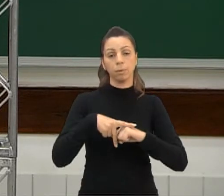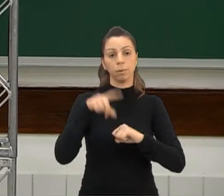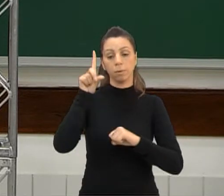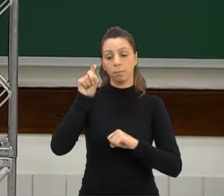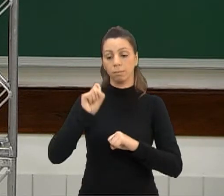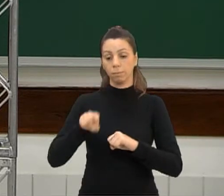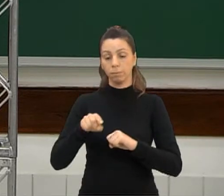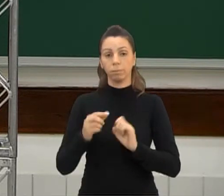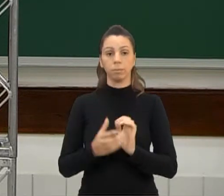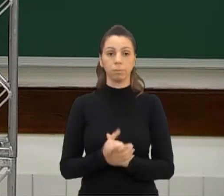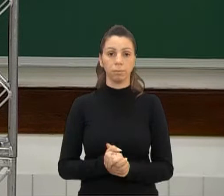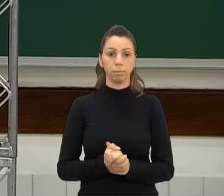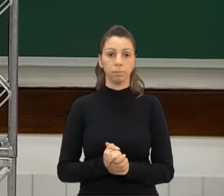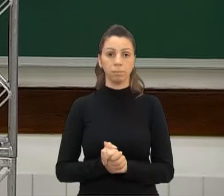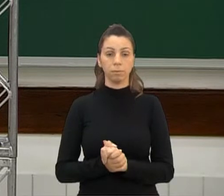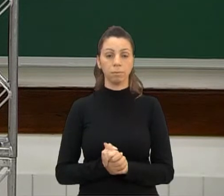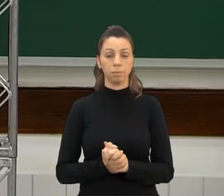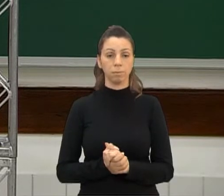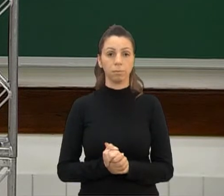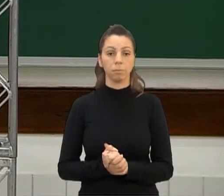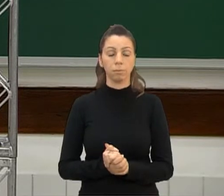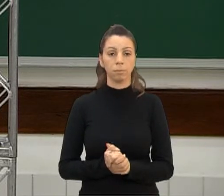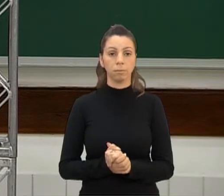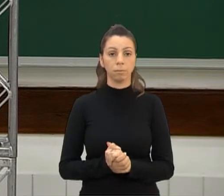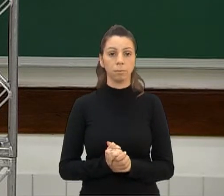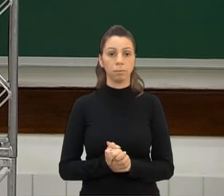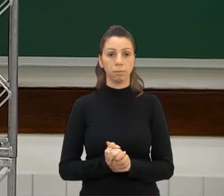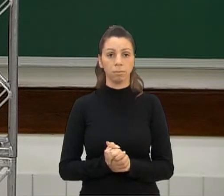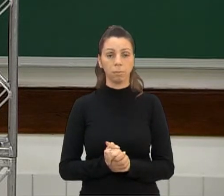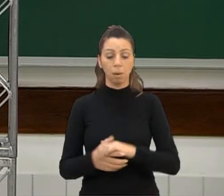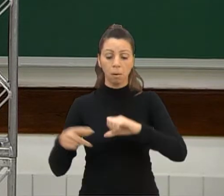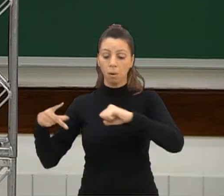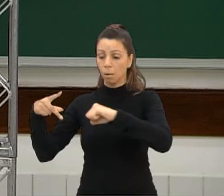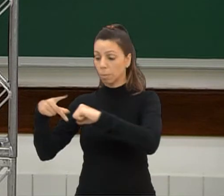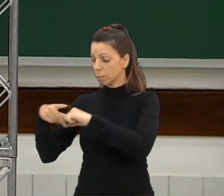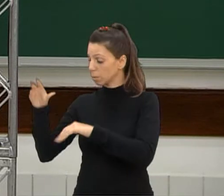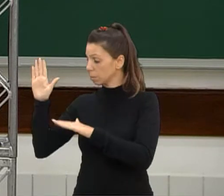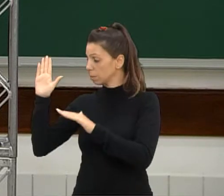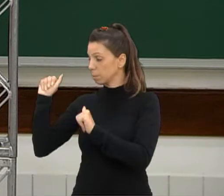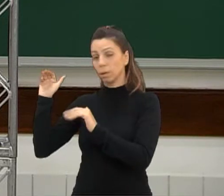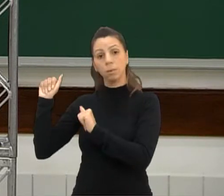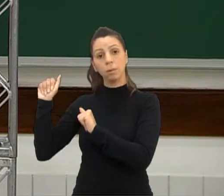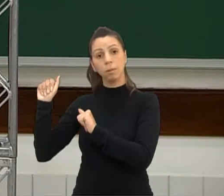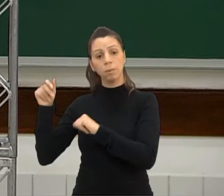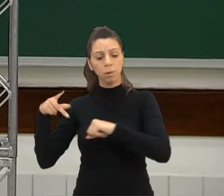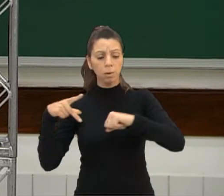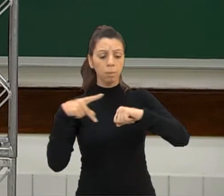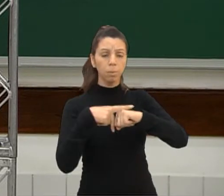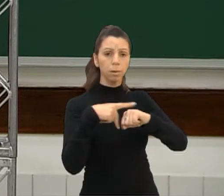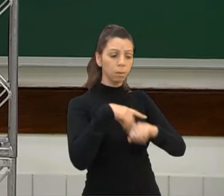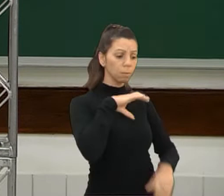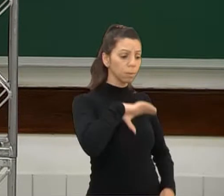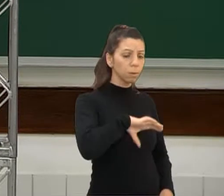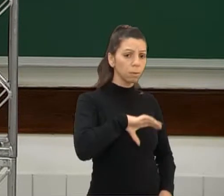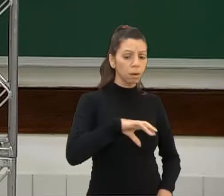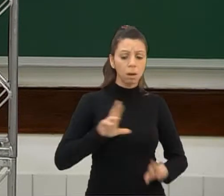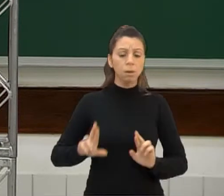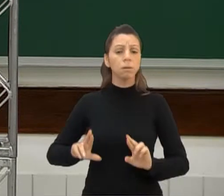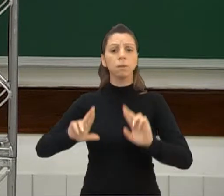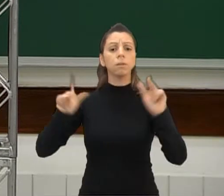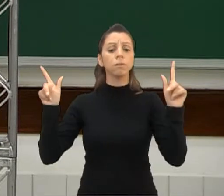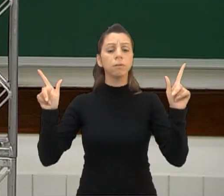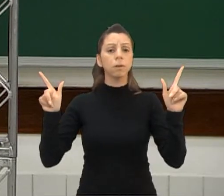diferença entre esses pronomes e os pronomes em língua portuguesa? Bom, vou dizer para vocês que é simples. Por